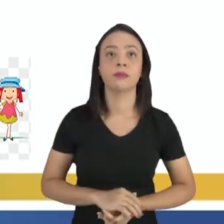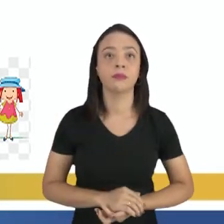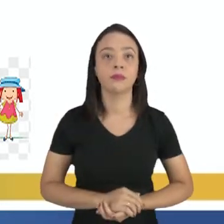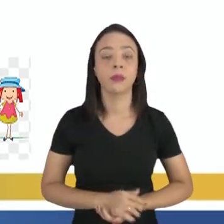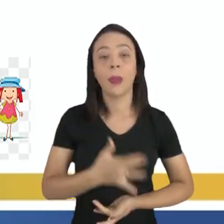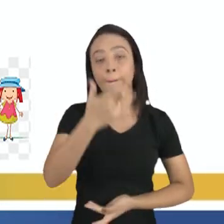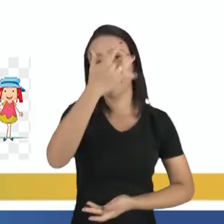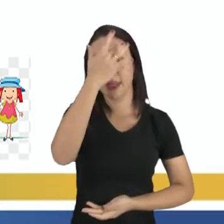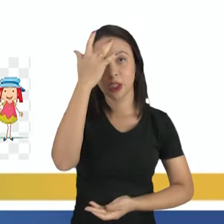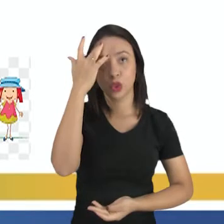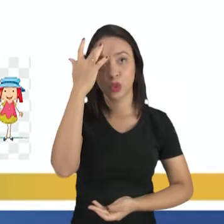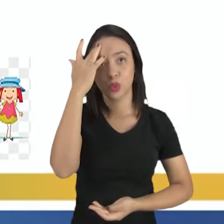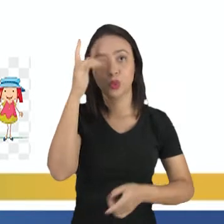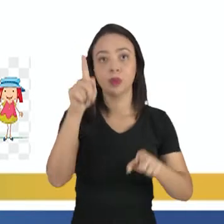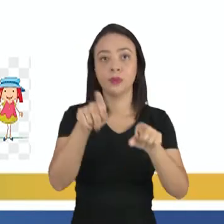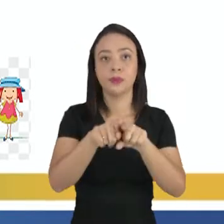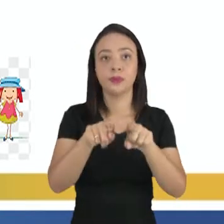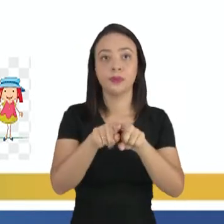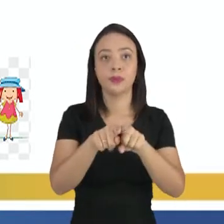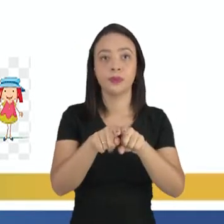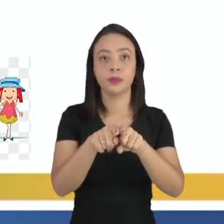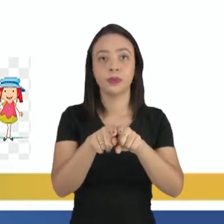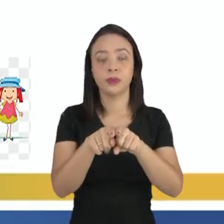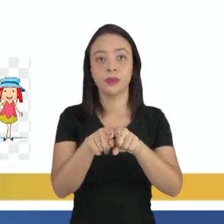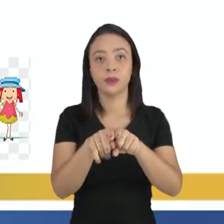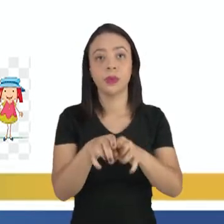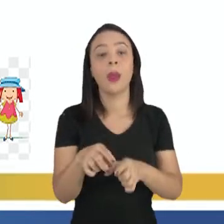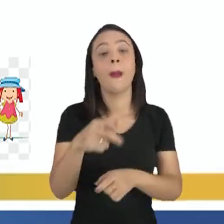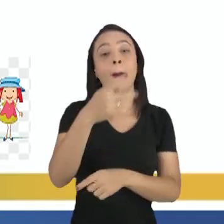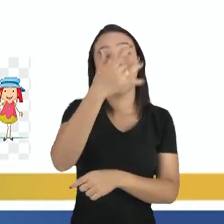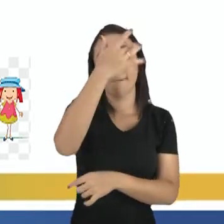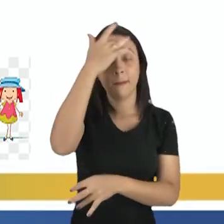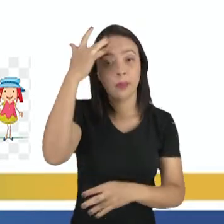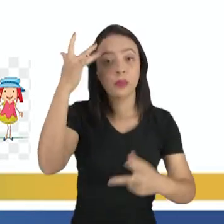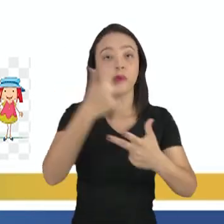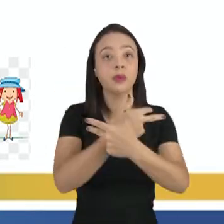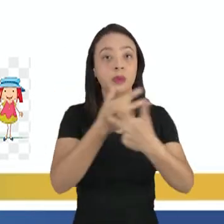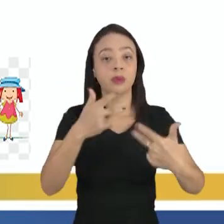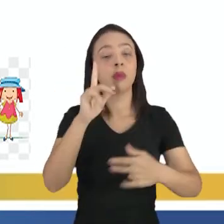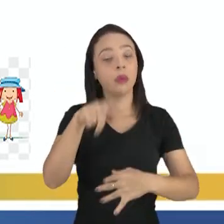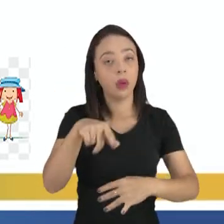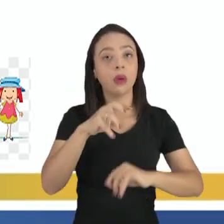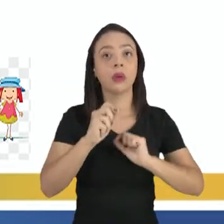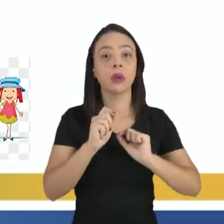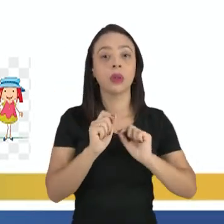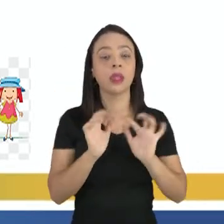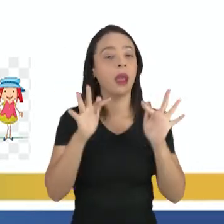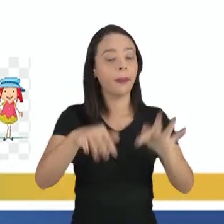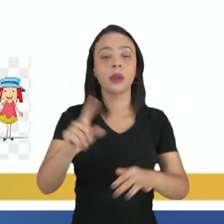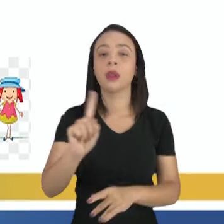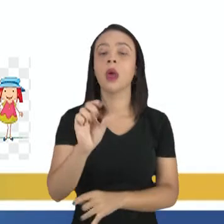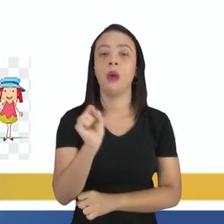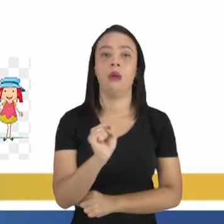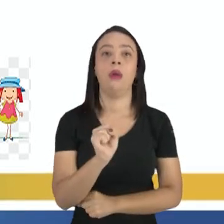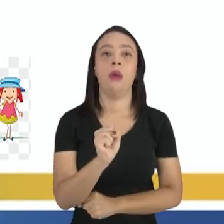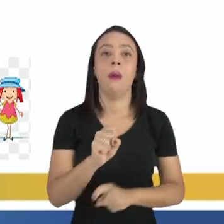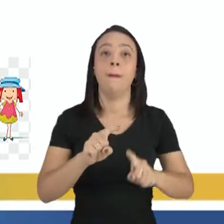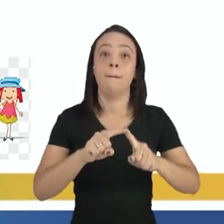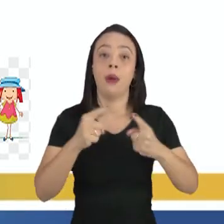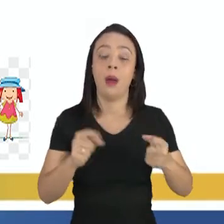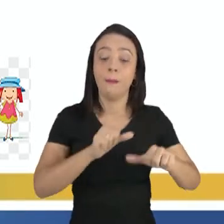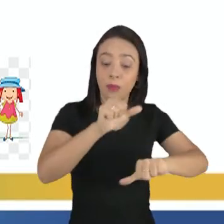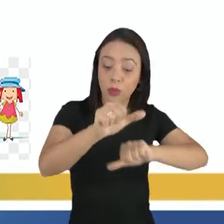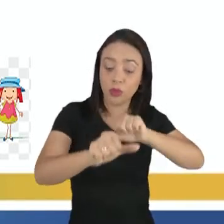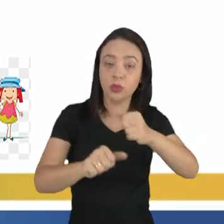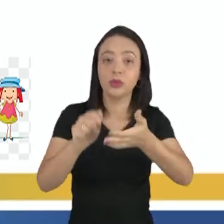significa pessoa, e people, pessoas. Então, esse aí é um plural que não termina em S e que mudou a forma